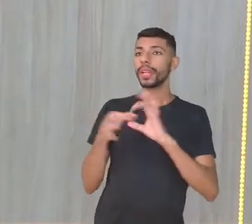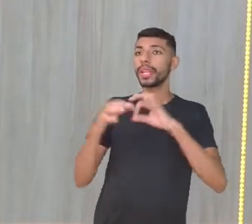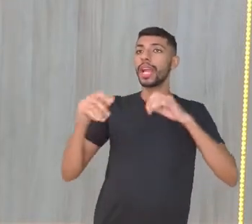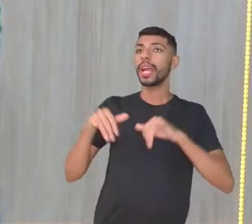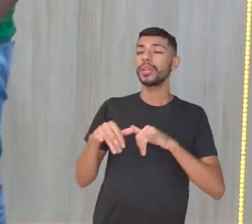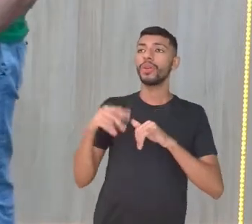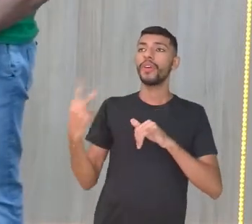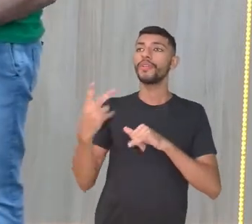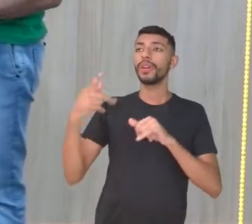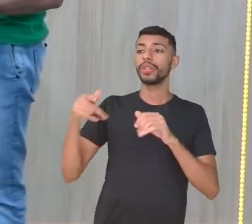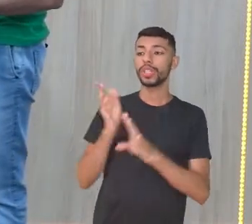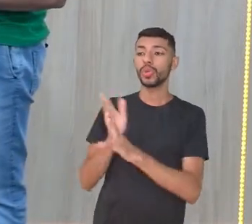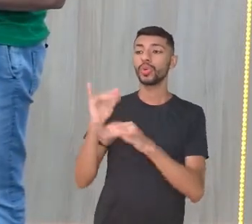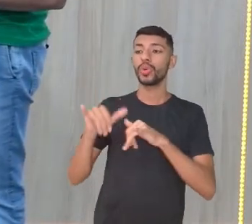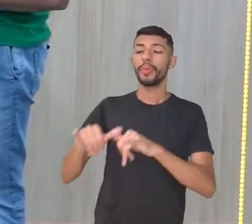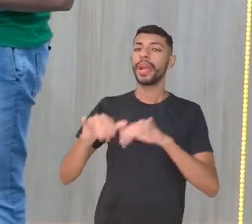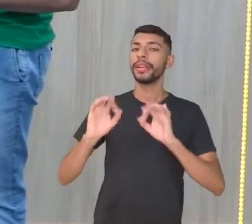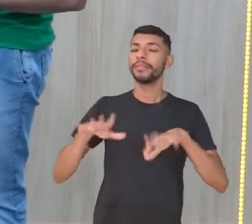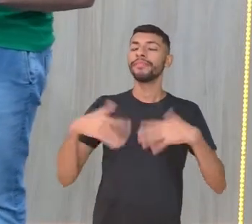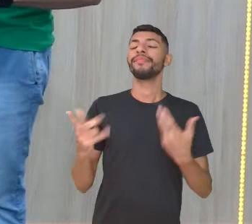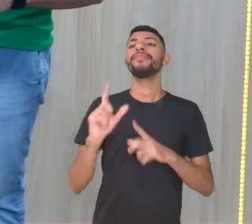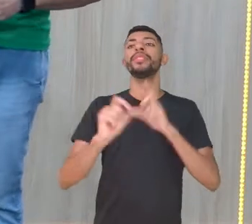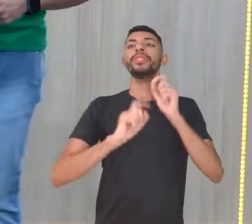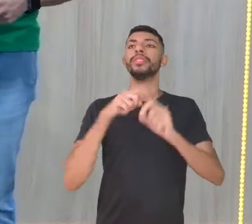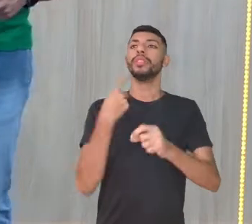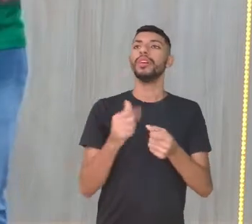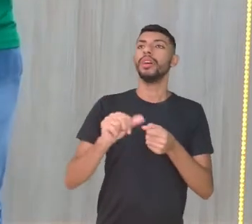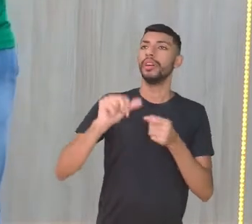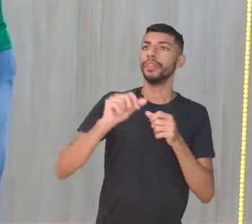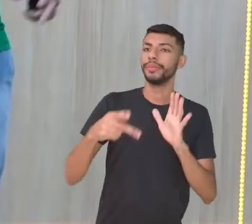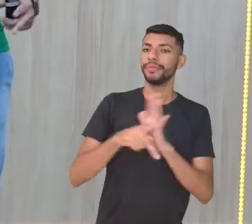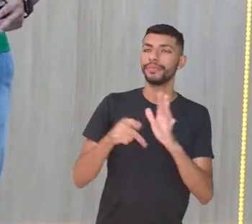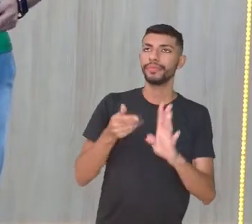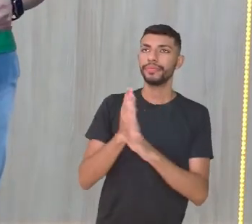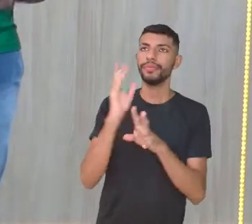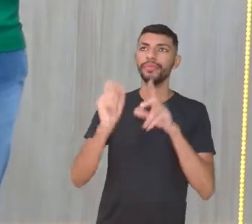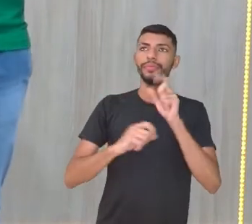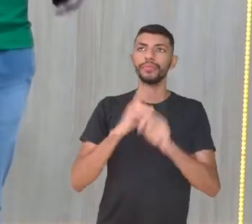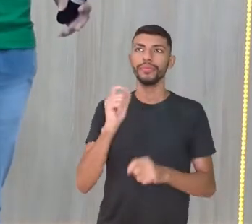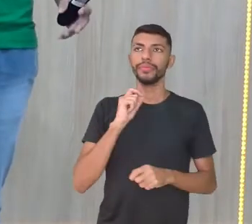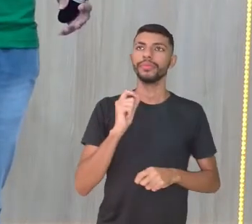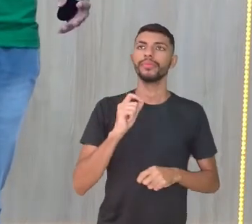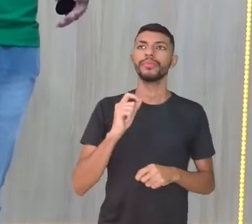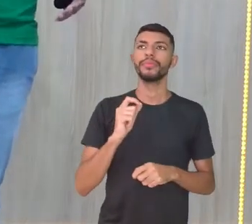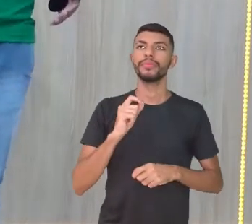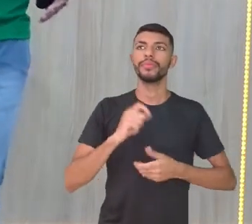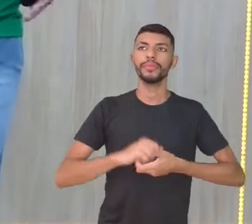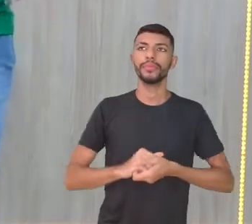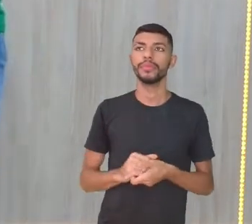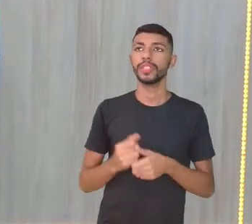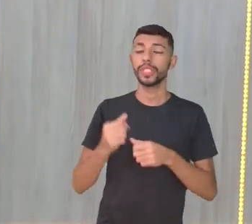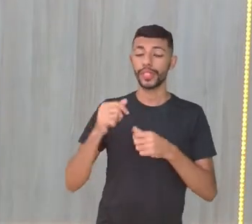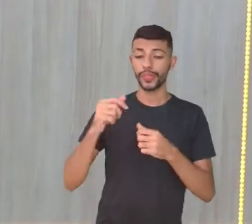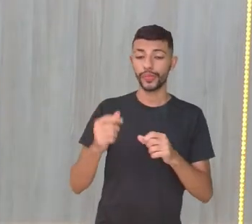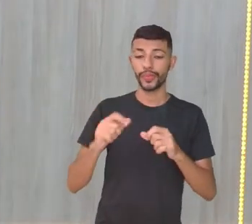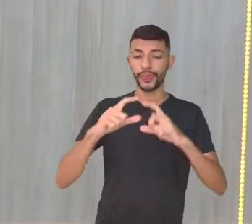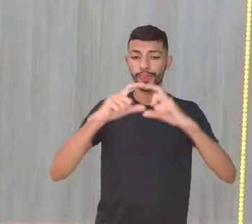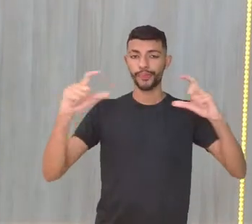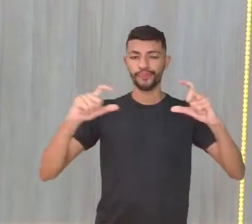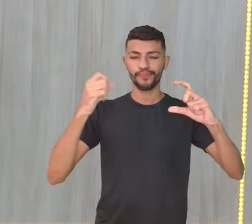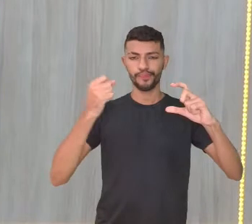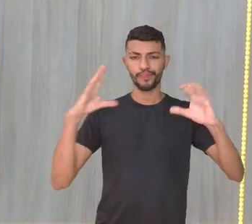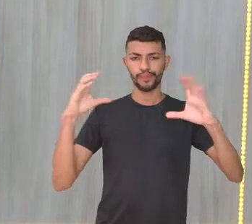beleza? Então, o que é que a gente vai fazer para encontrar aqui uma expressão que vai